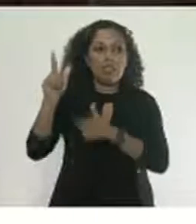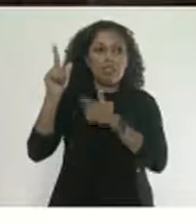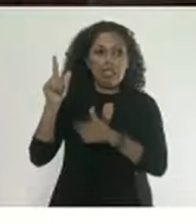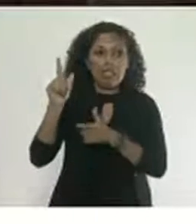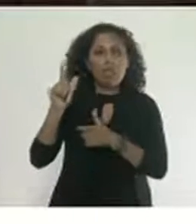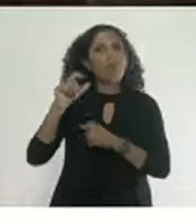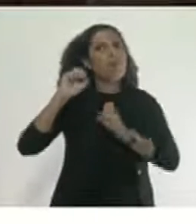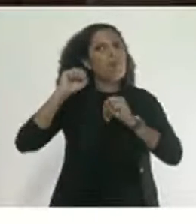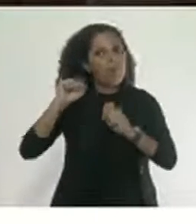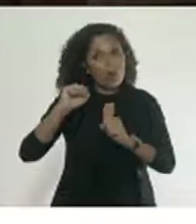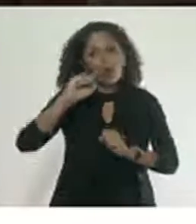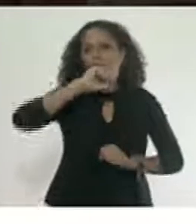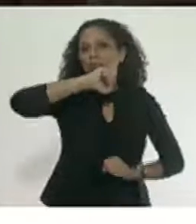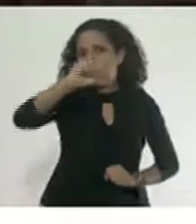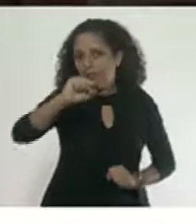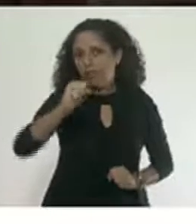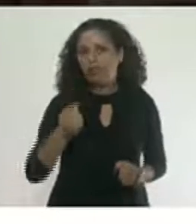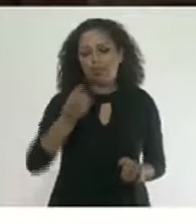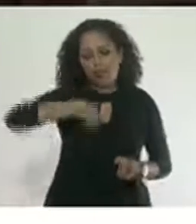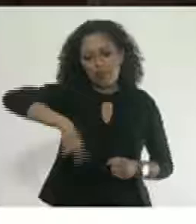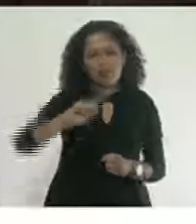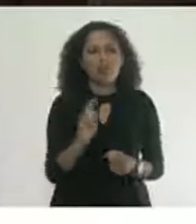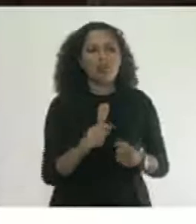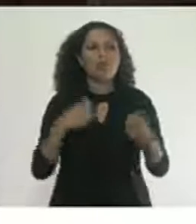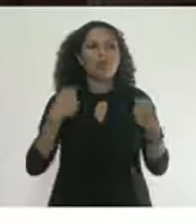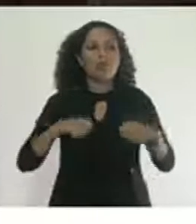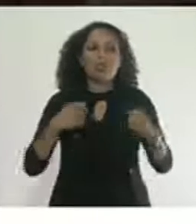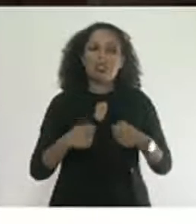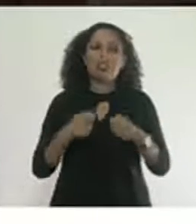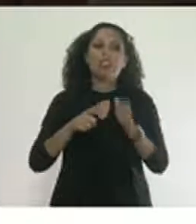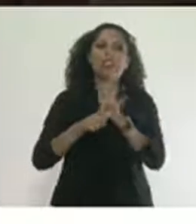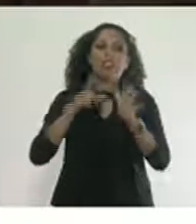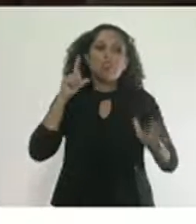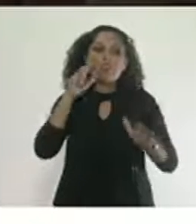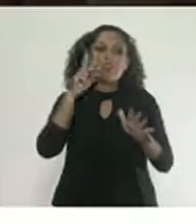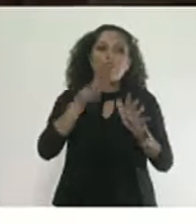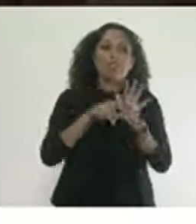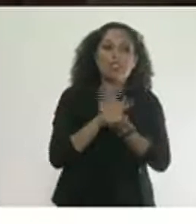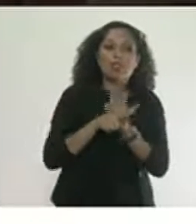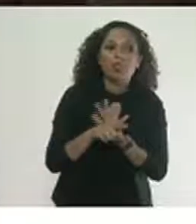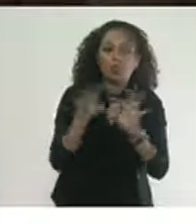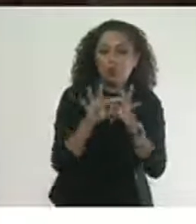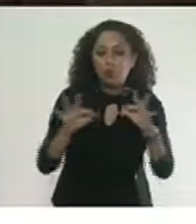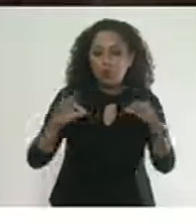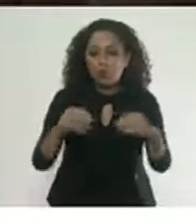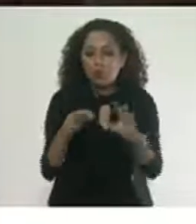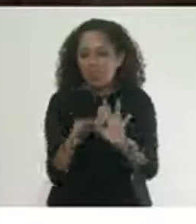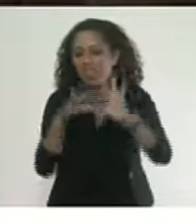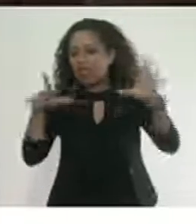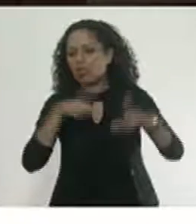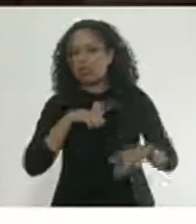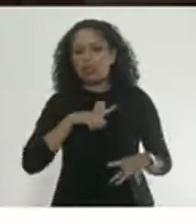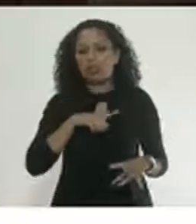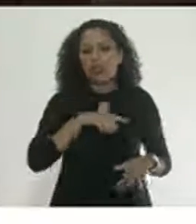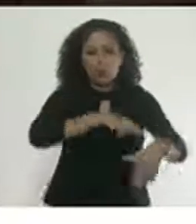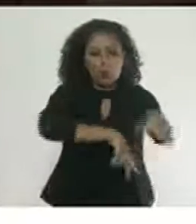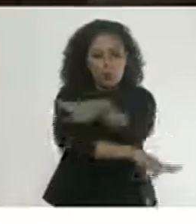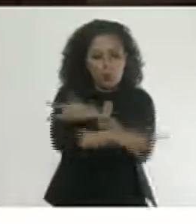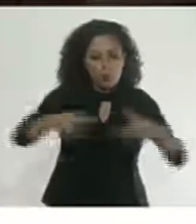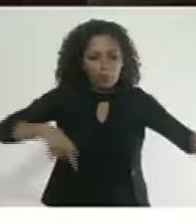a possibilidade de morte e, por isso, seu porte deve ser restringido e a sua circulação